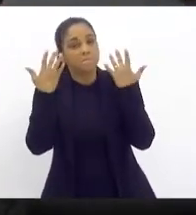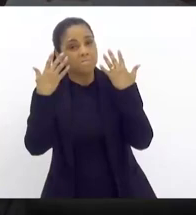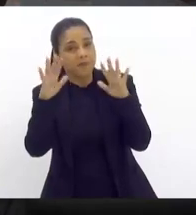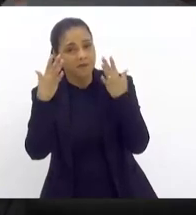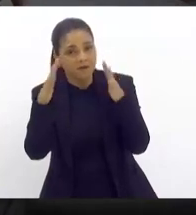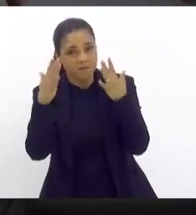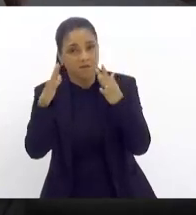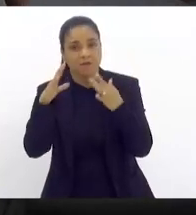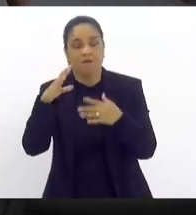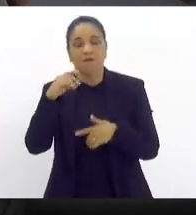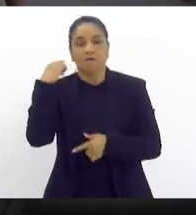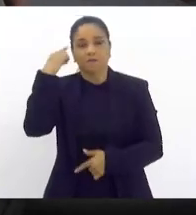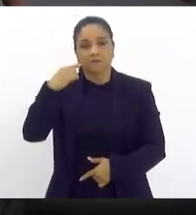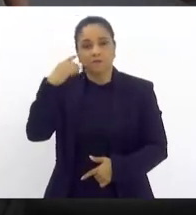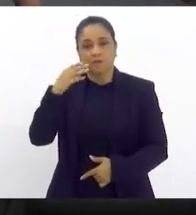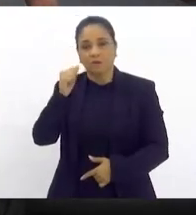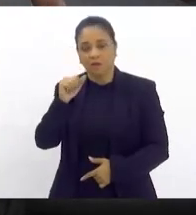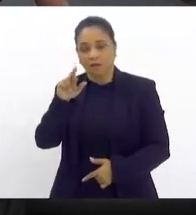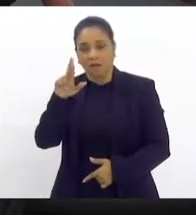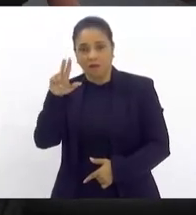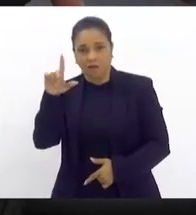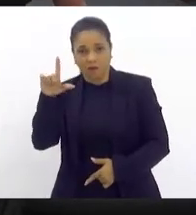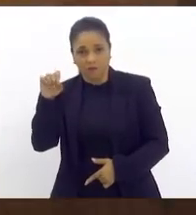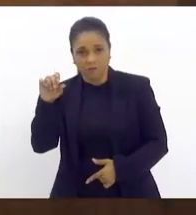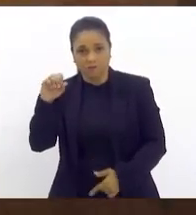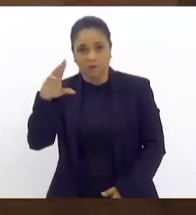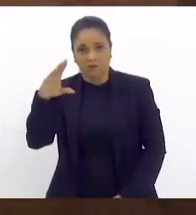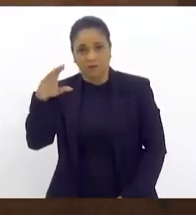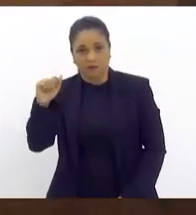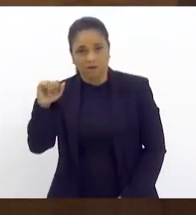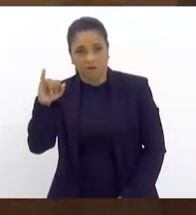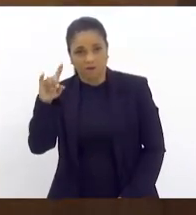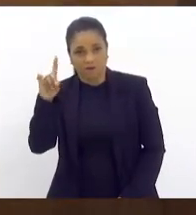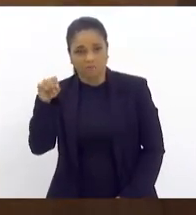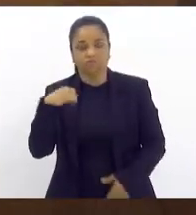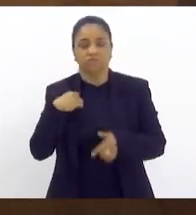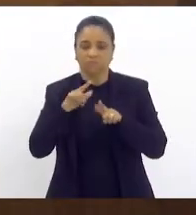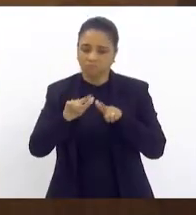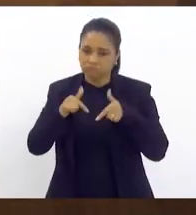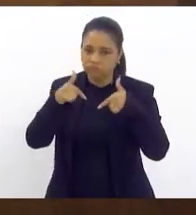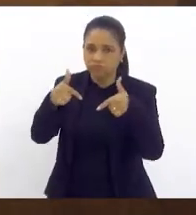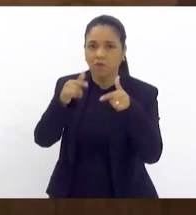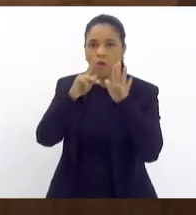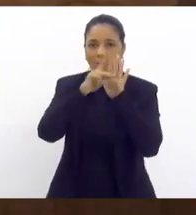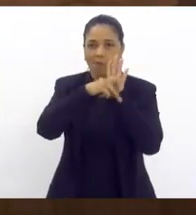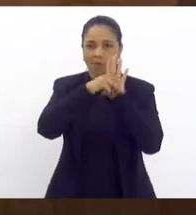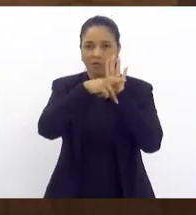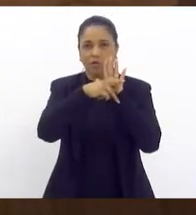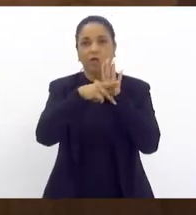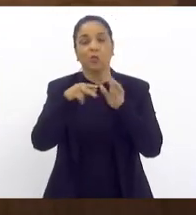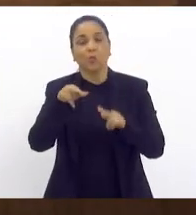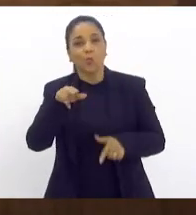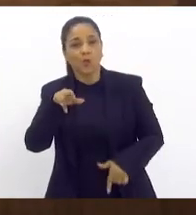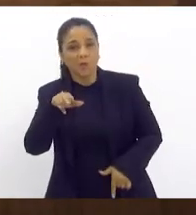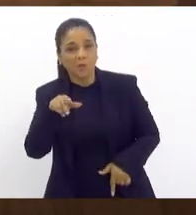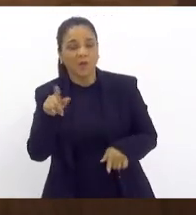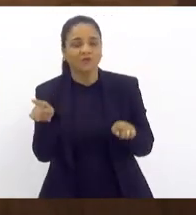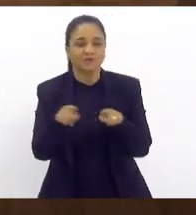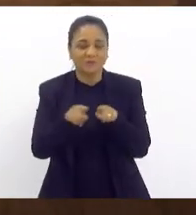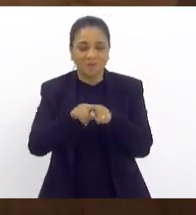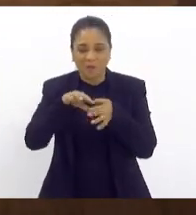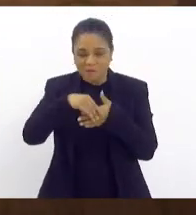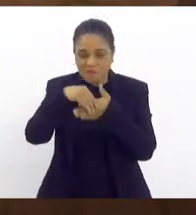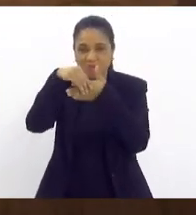o carro Caiado pela iniciativa do projeto e hoje tem o seu irmão aqui Cláudio conduzindo